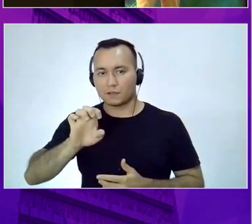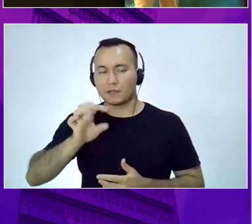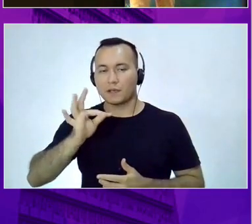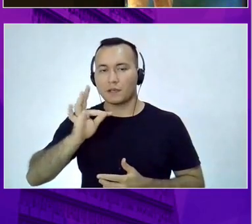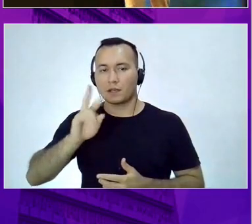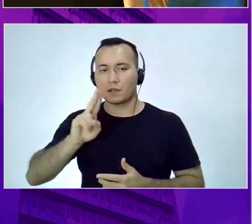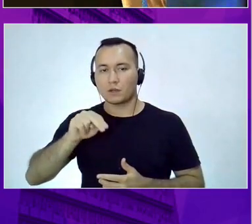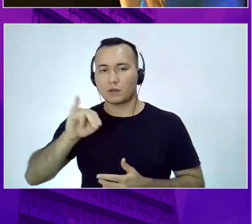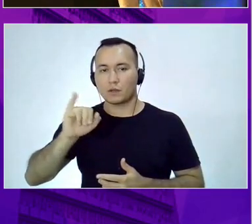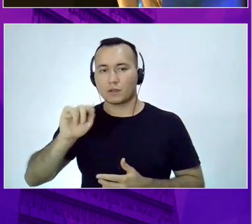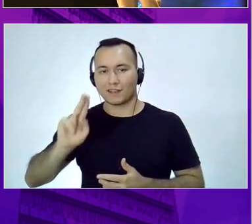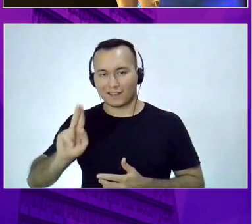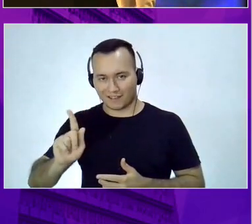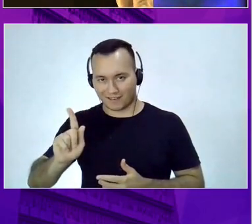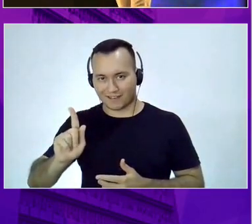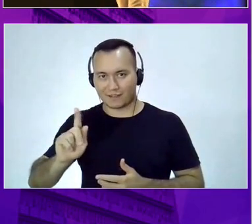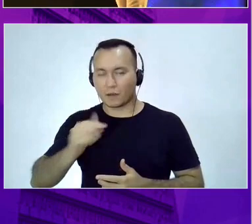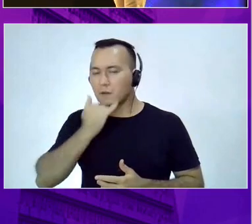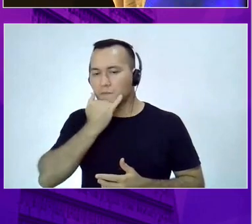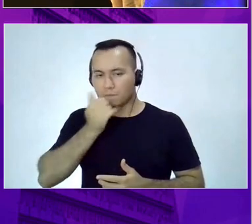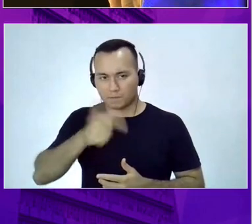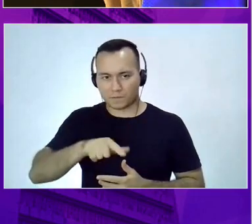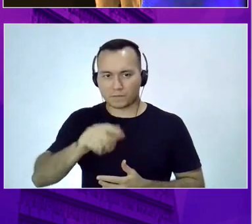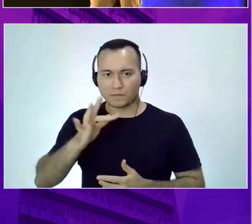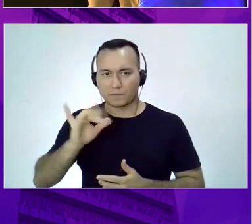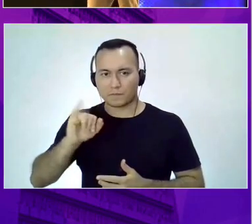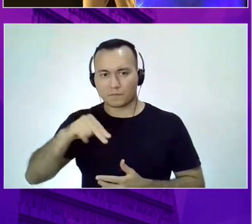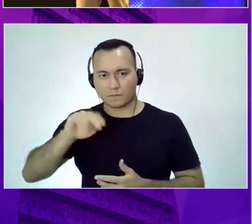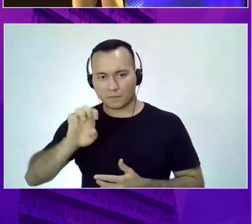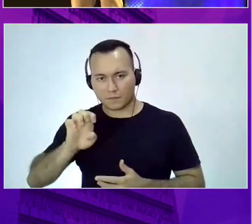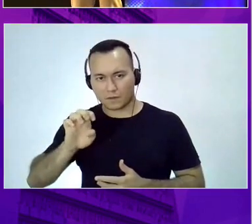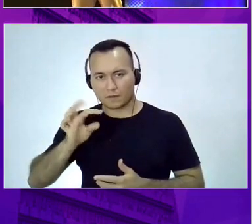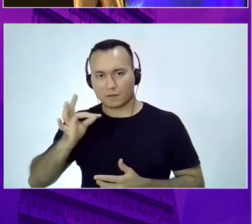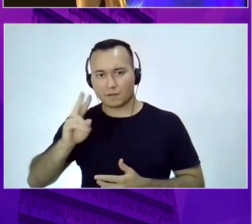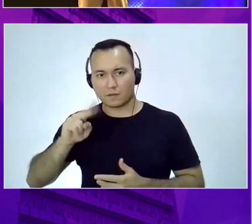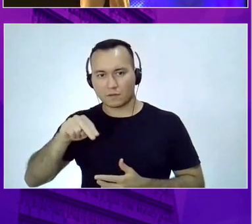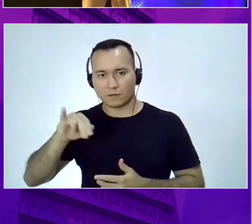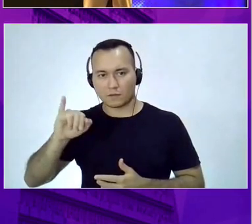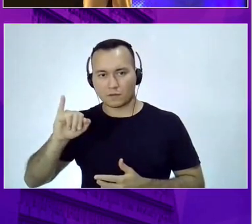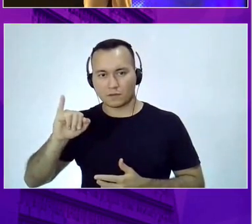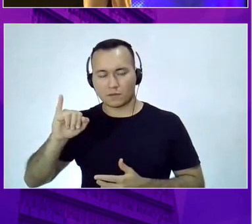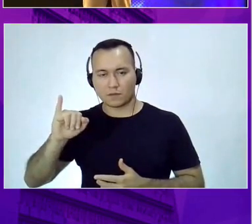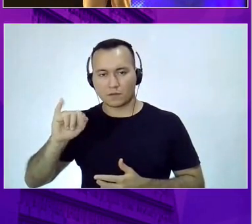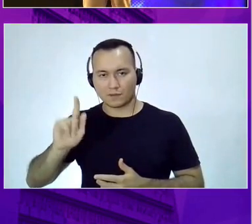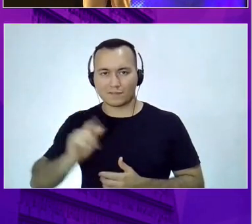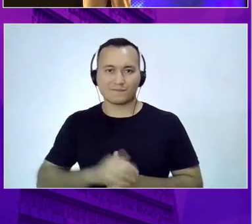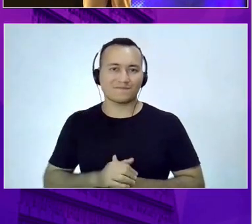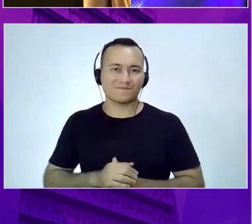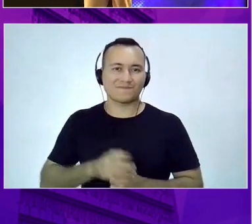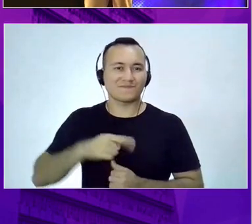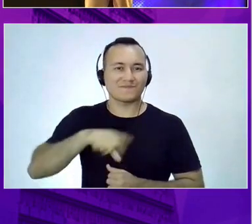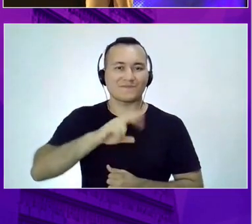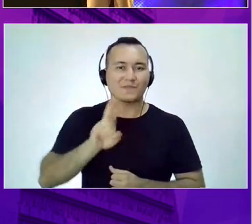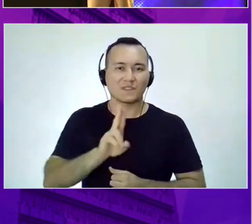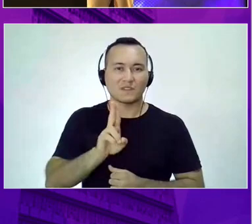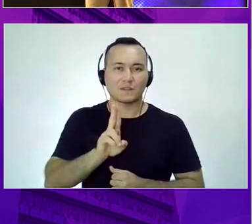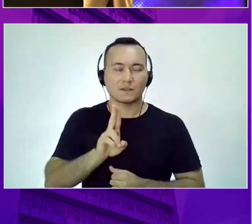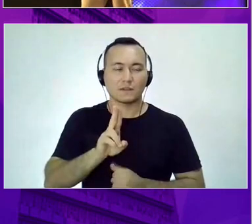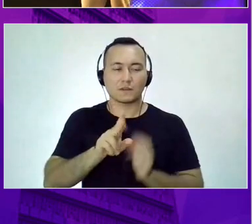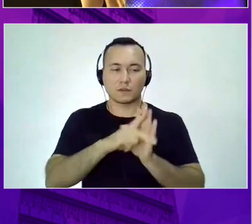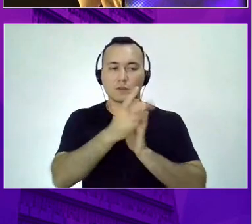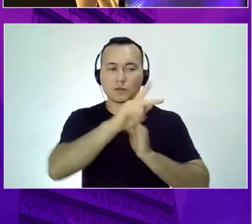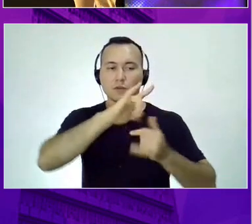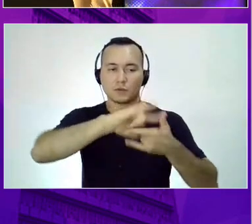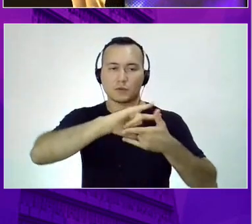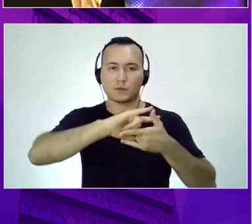que a Microsoft disponibilizava. E o dia que a gente foi subir, o recurso estava desligado pela Microsoft. Cara, a gente